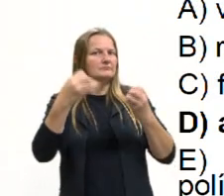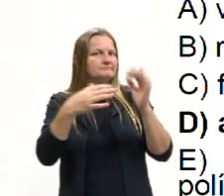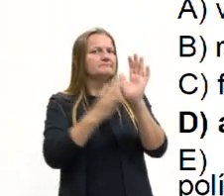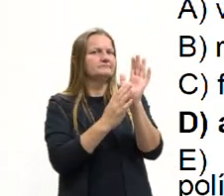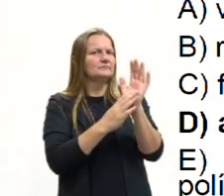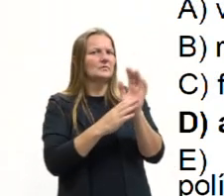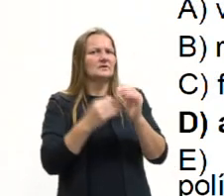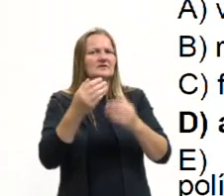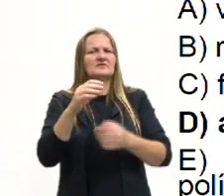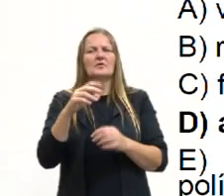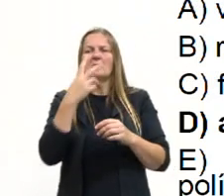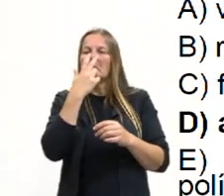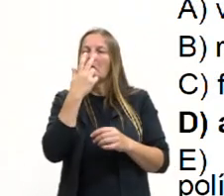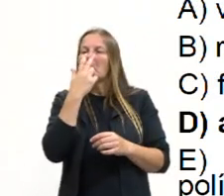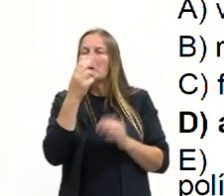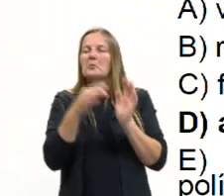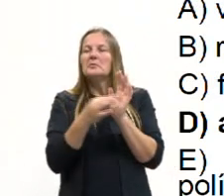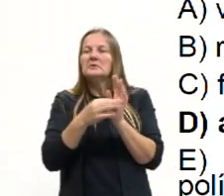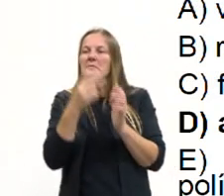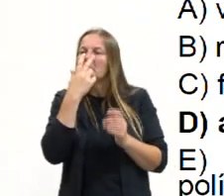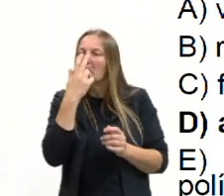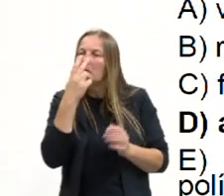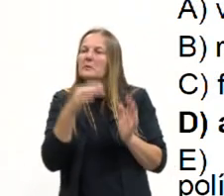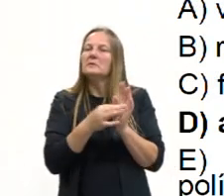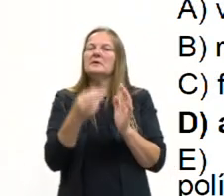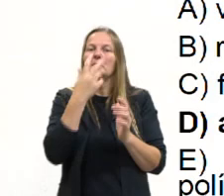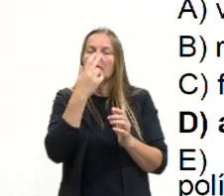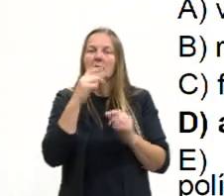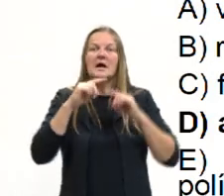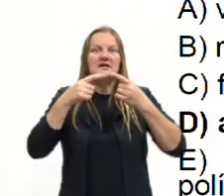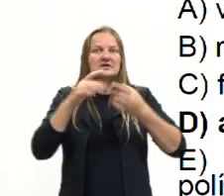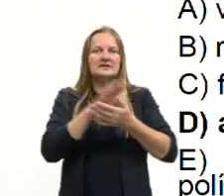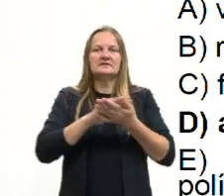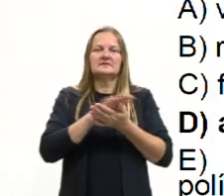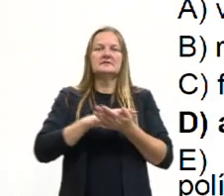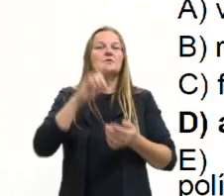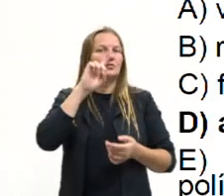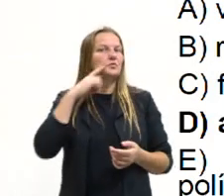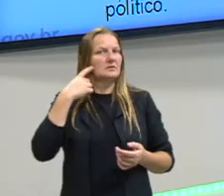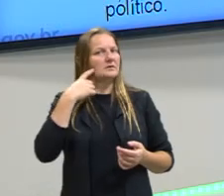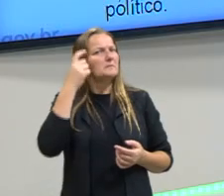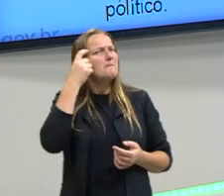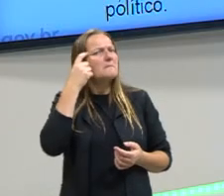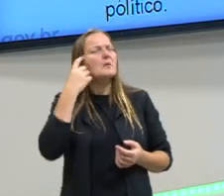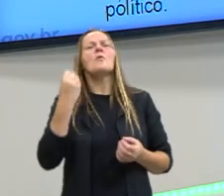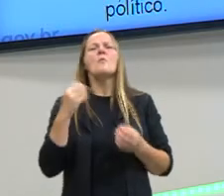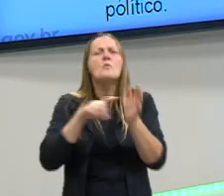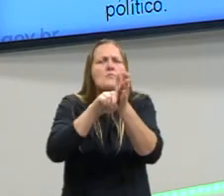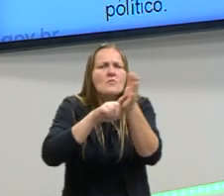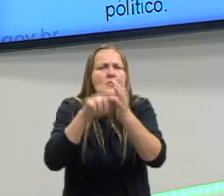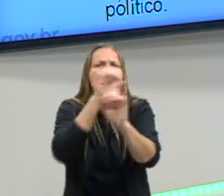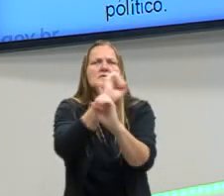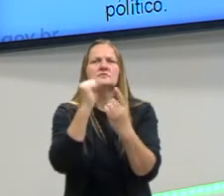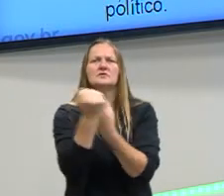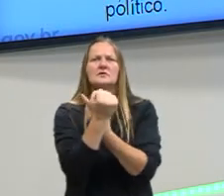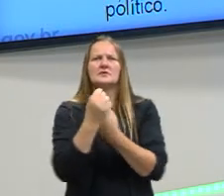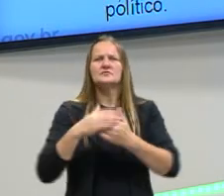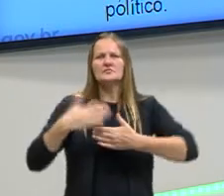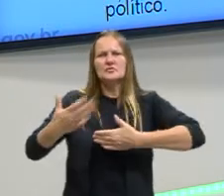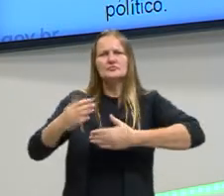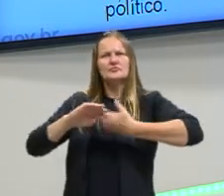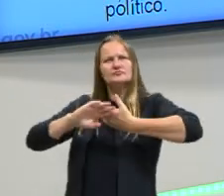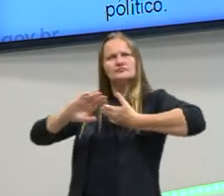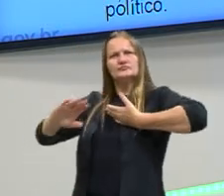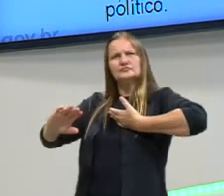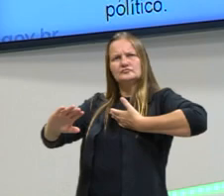proposta ver né saiu do senso comum nós precisamos analisar estudar a sociedade é mede forma sair